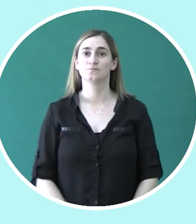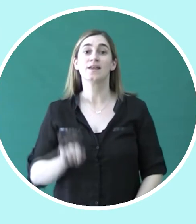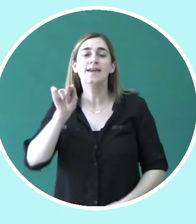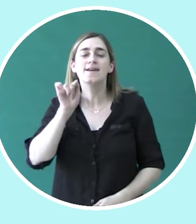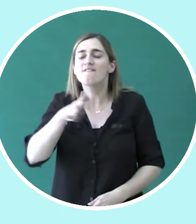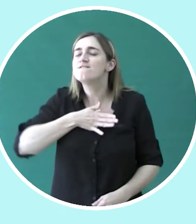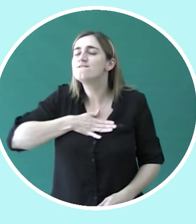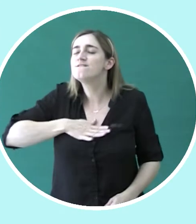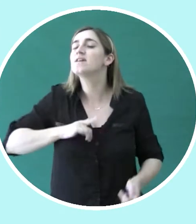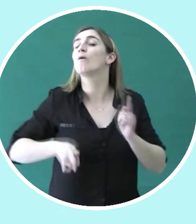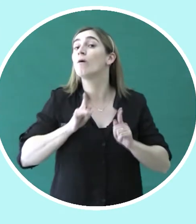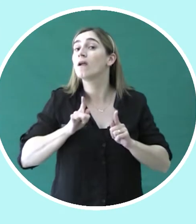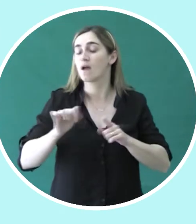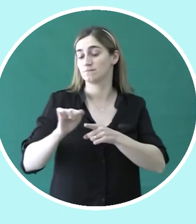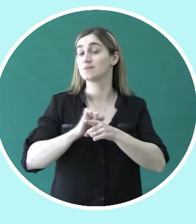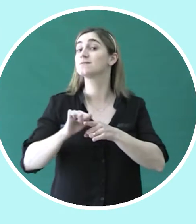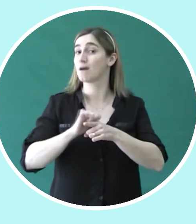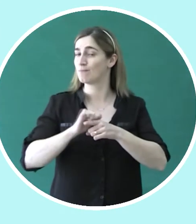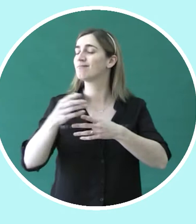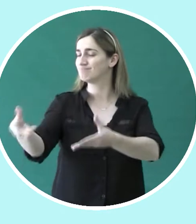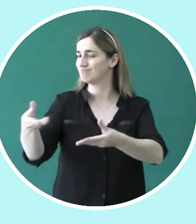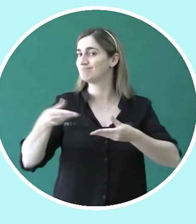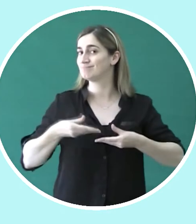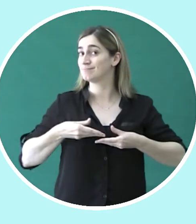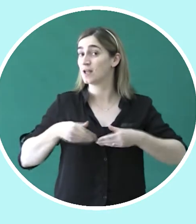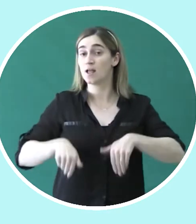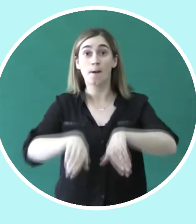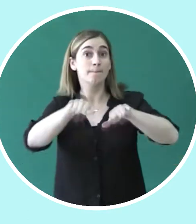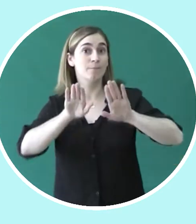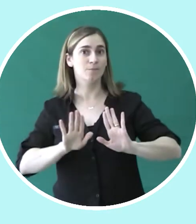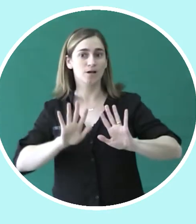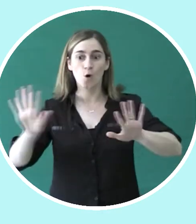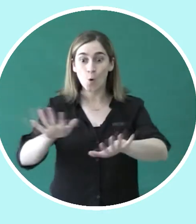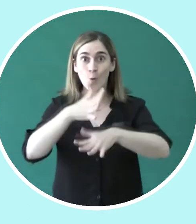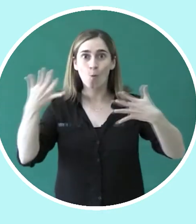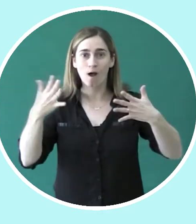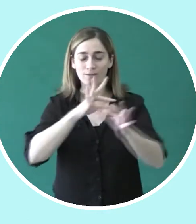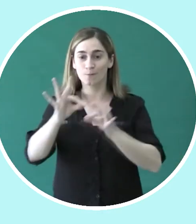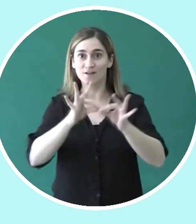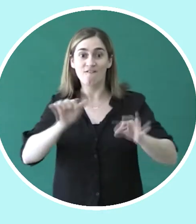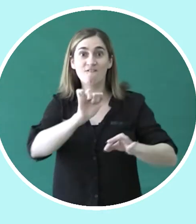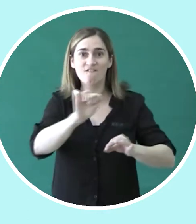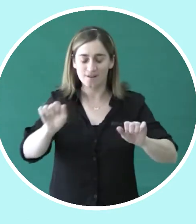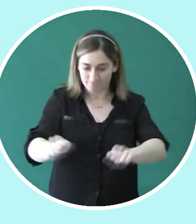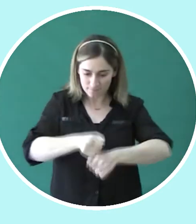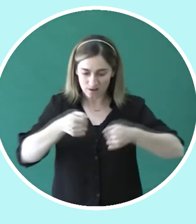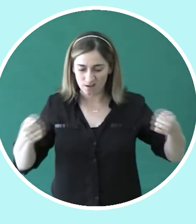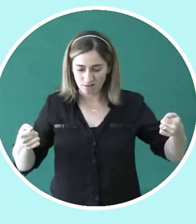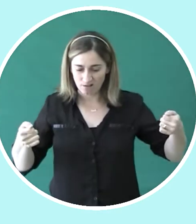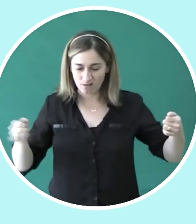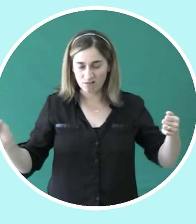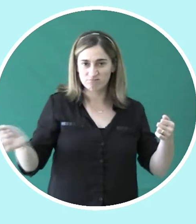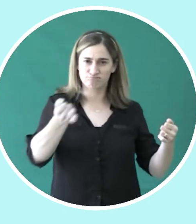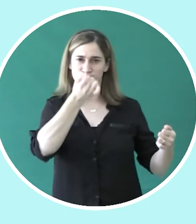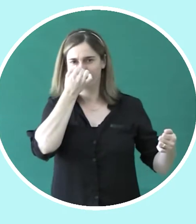Ele queria mesmo ter recebido umas sapatilhas, mas quando desembrulhou os seus presentes, não aguentou